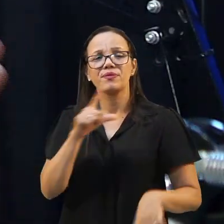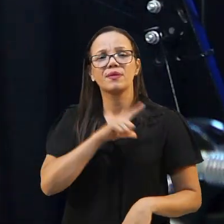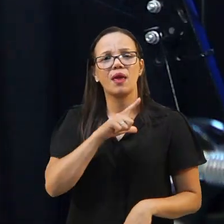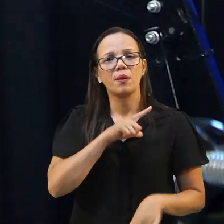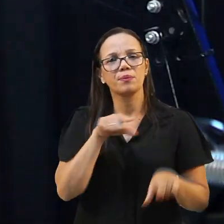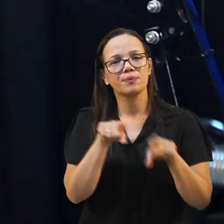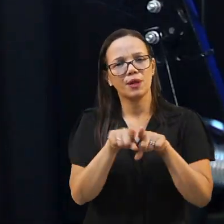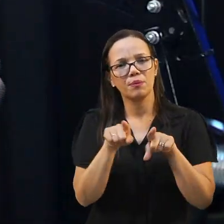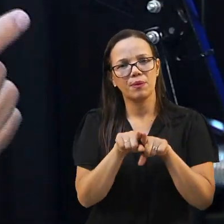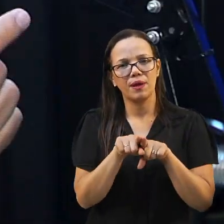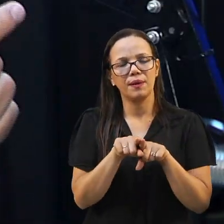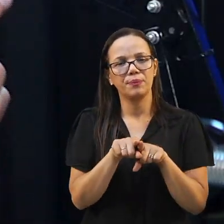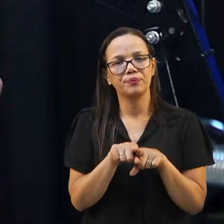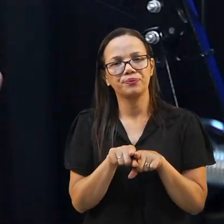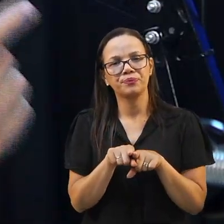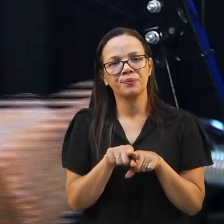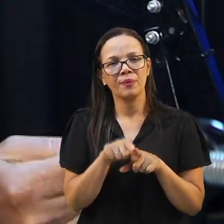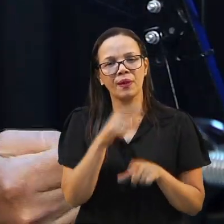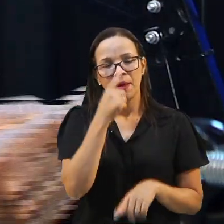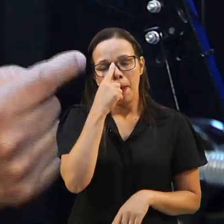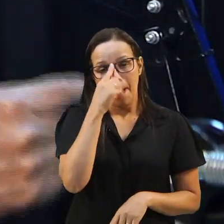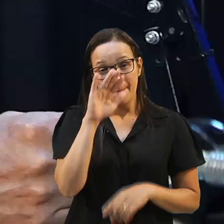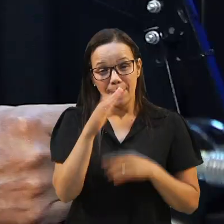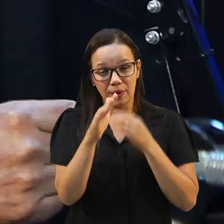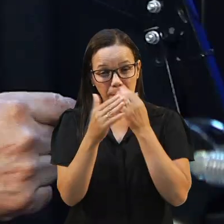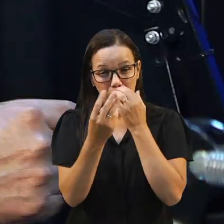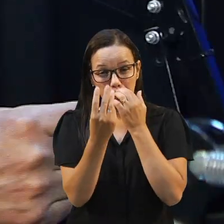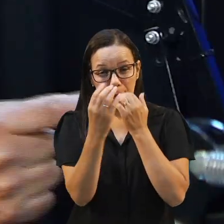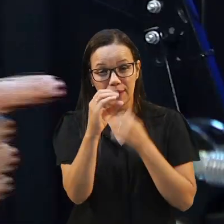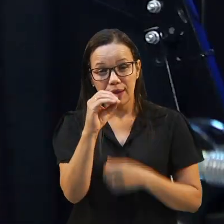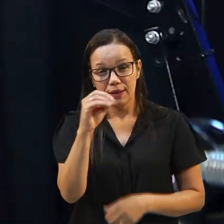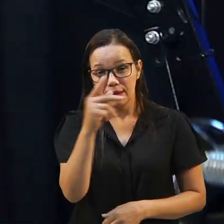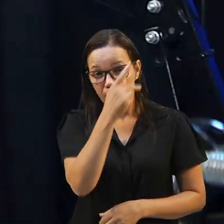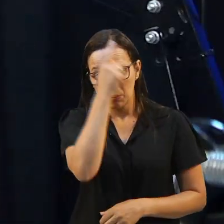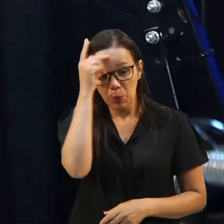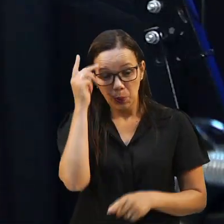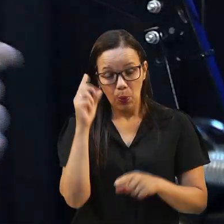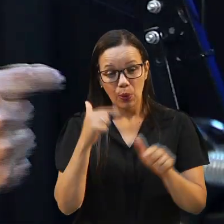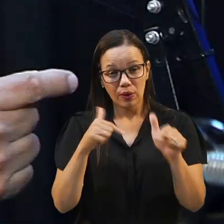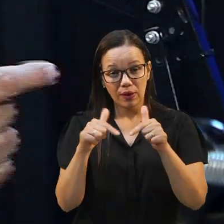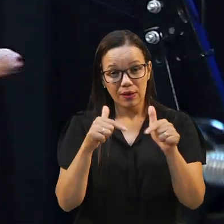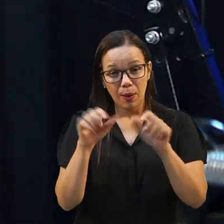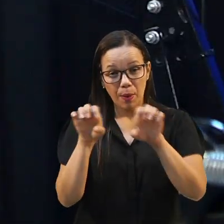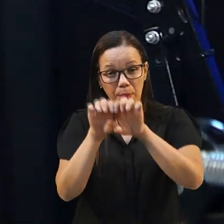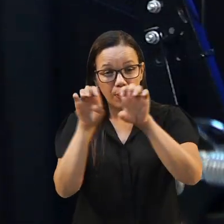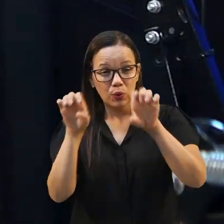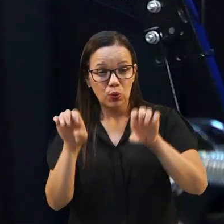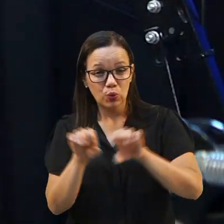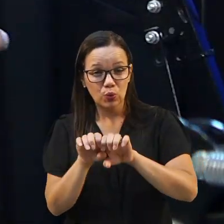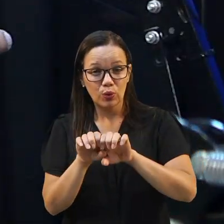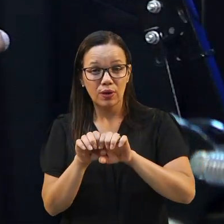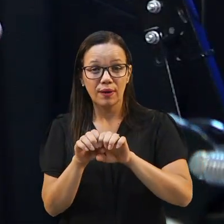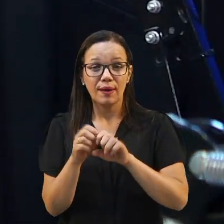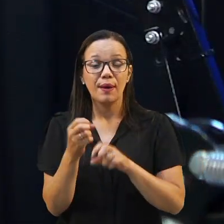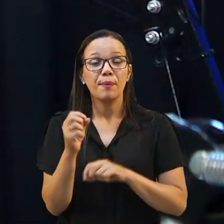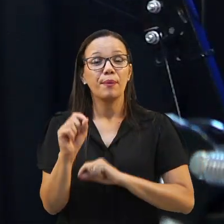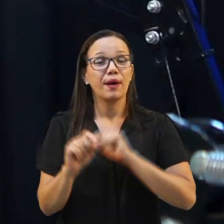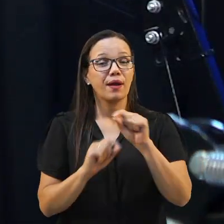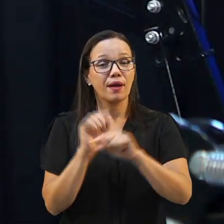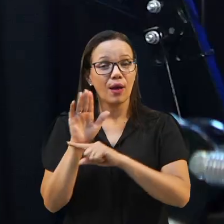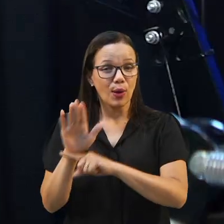temos da ordem de 300 colaboradores que trabalham na estrutura para viabilizar